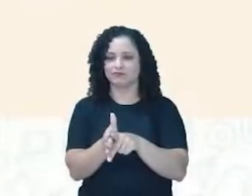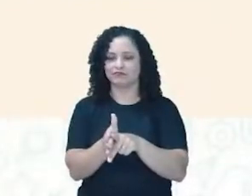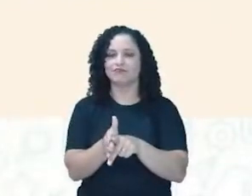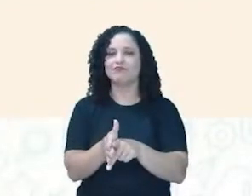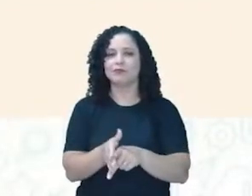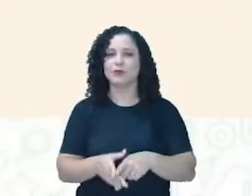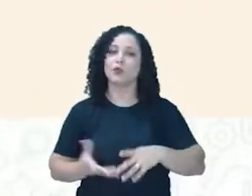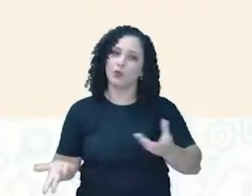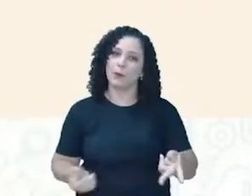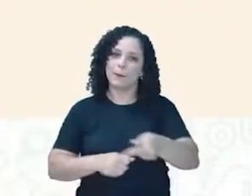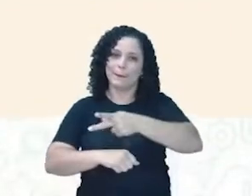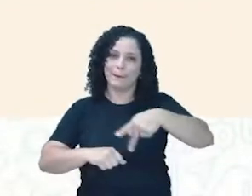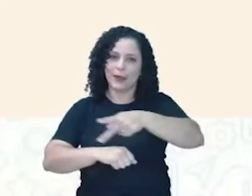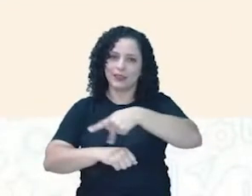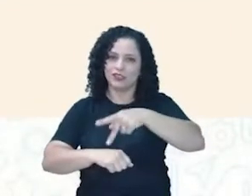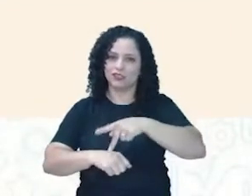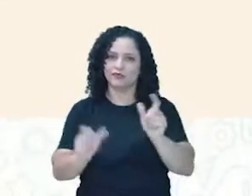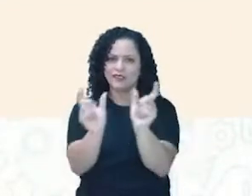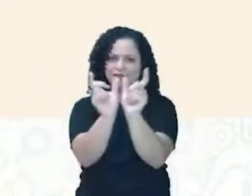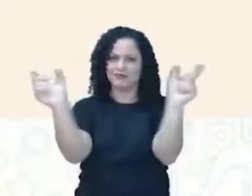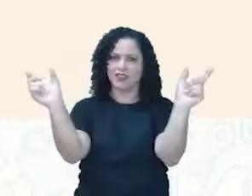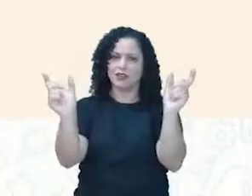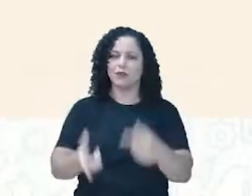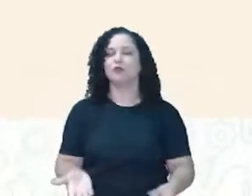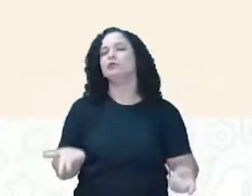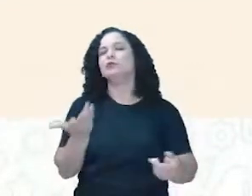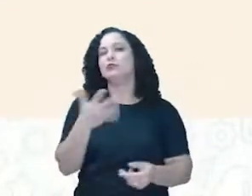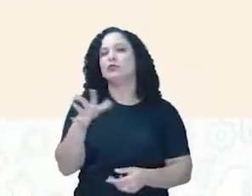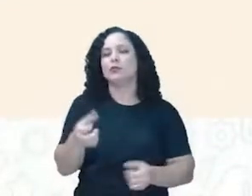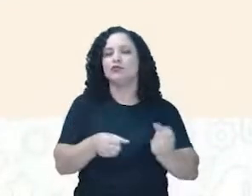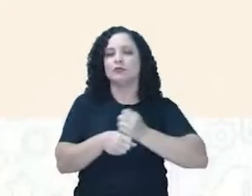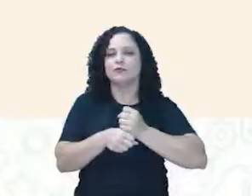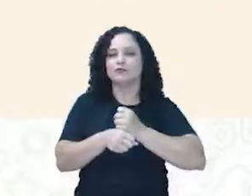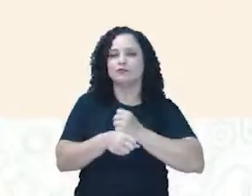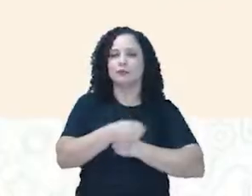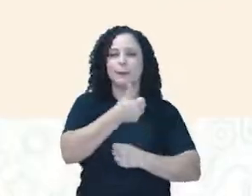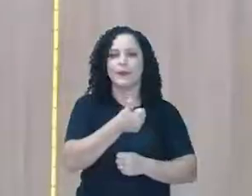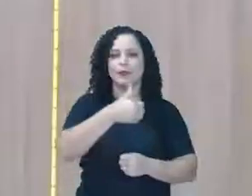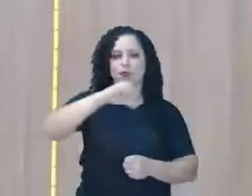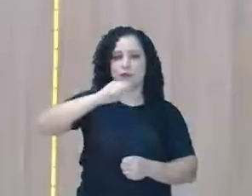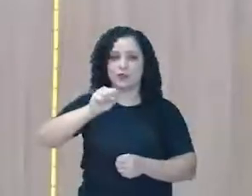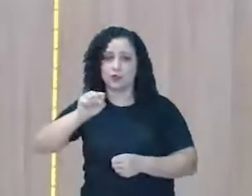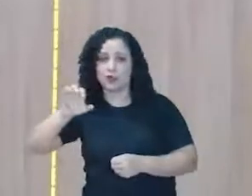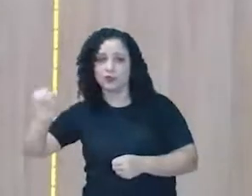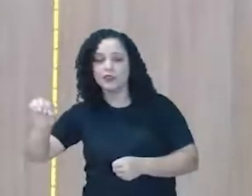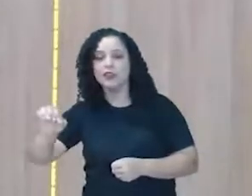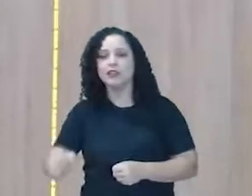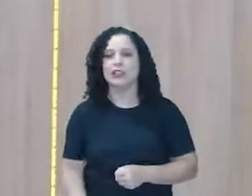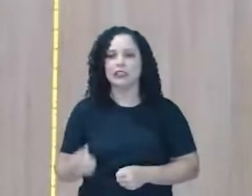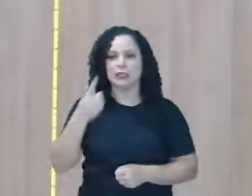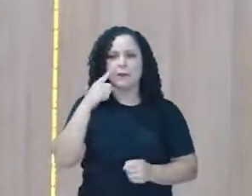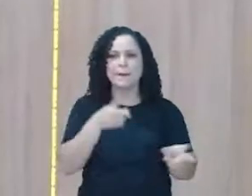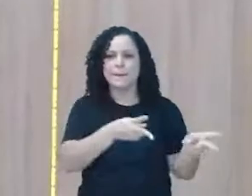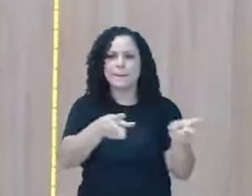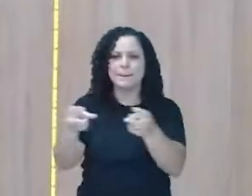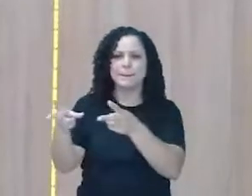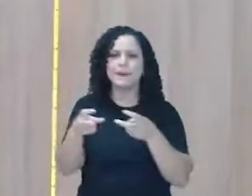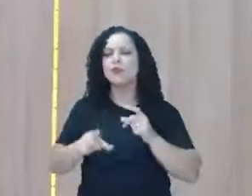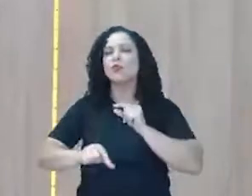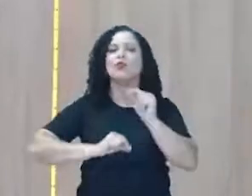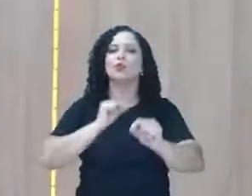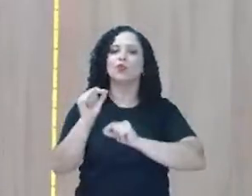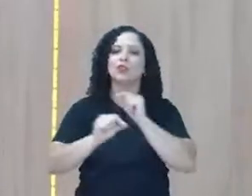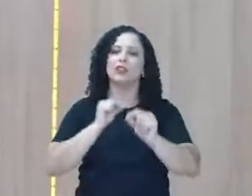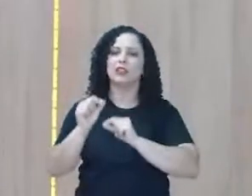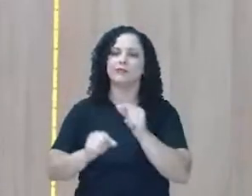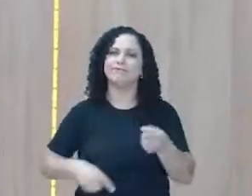desenvolvimento sustentável surgiu lá no finzinho da década de 80 e viu essa necessidade, né? E não assim